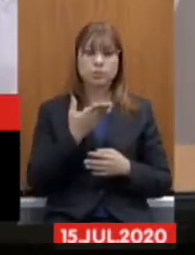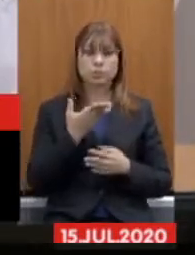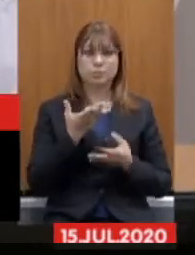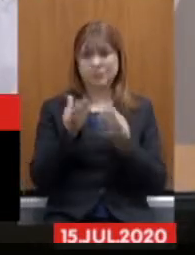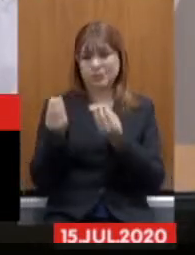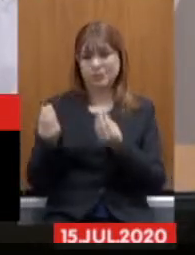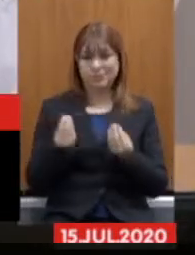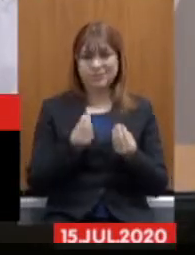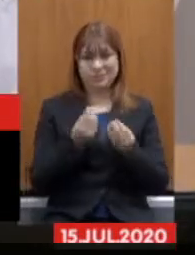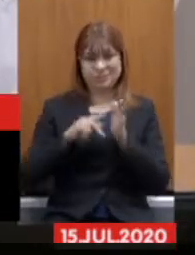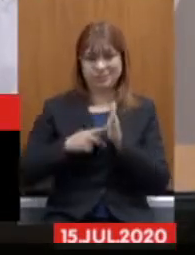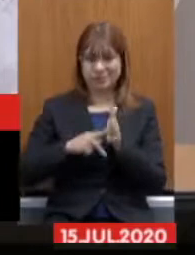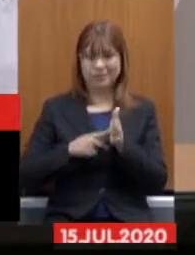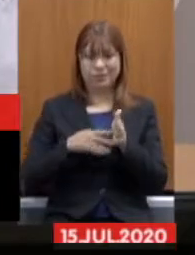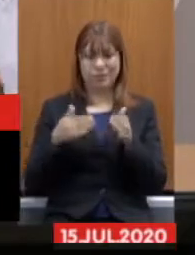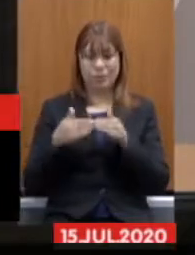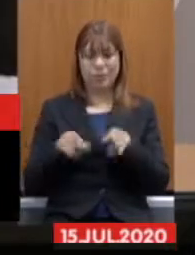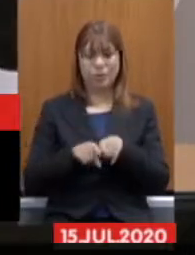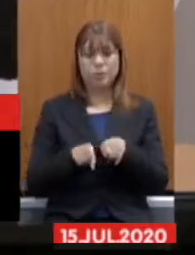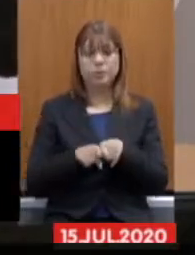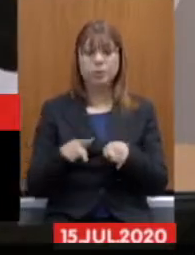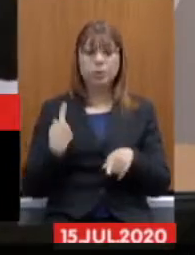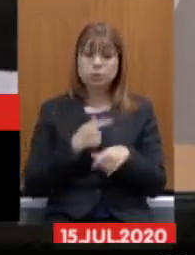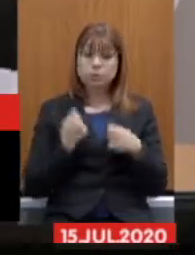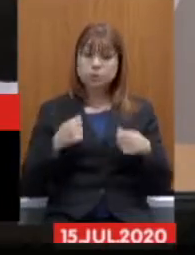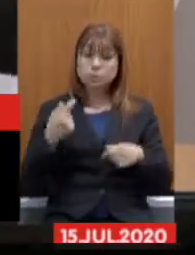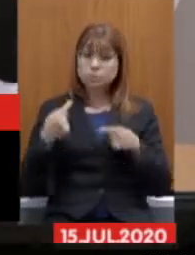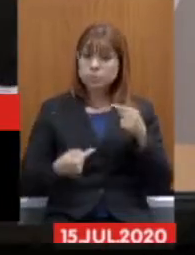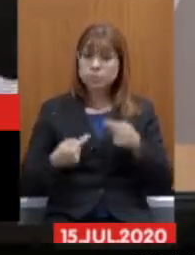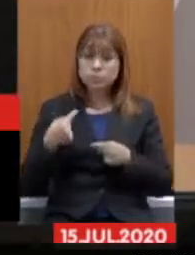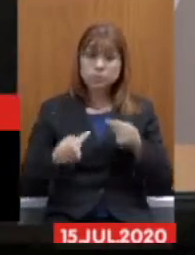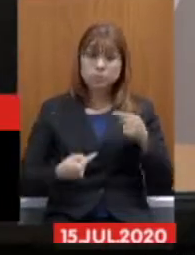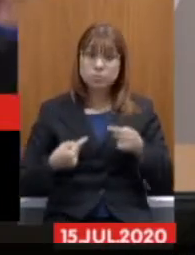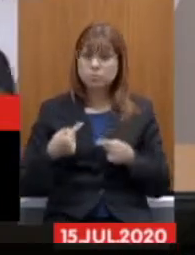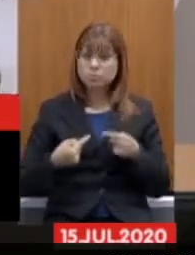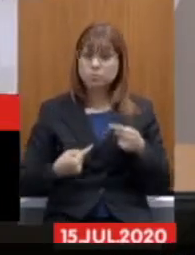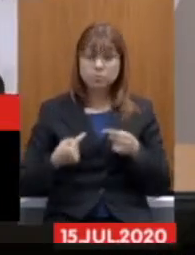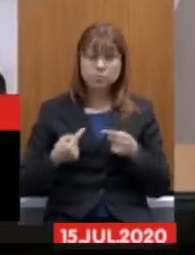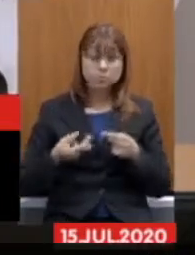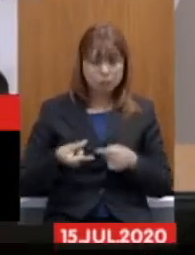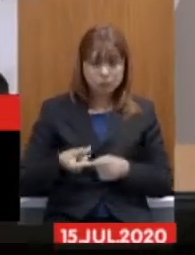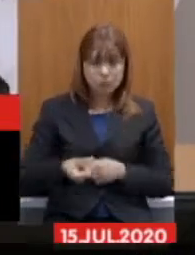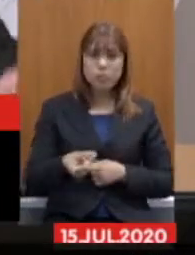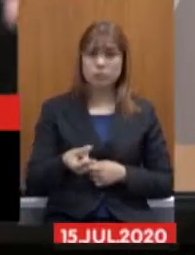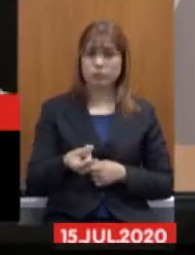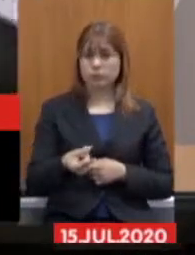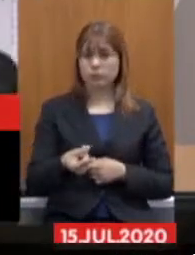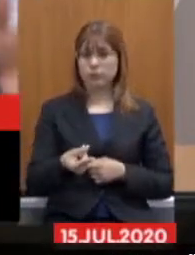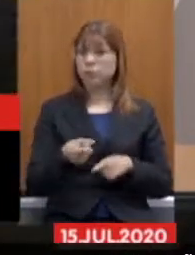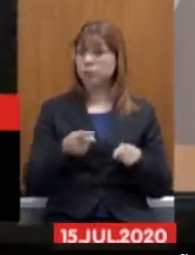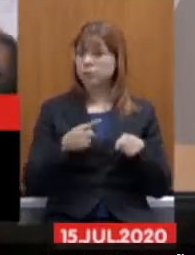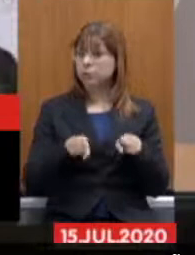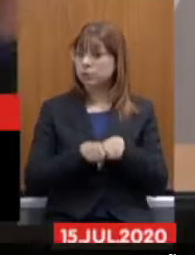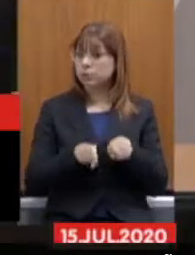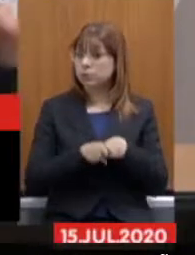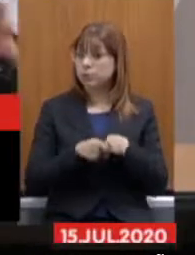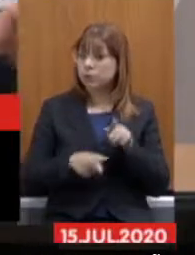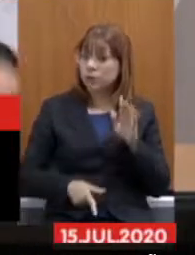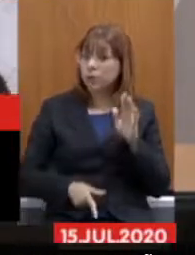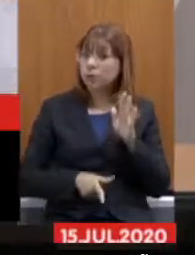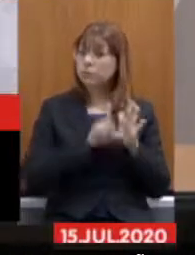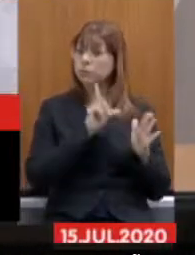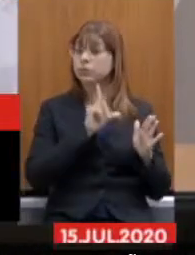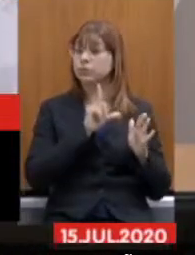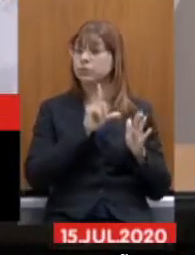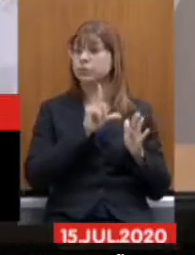comuns que é muito sindicato e tem uma discussão maior e que antecede qualquer discussão